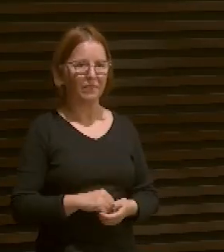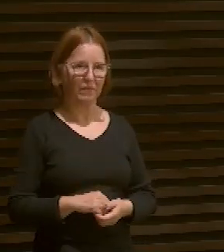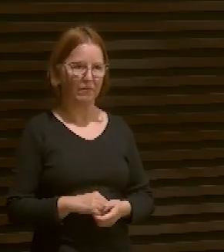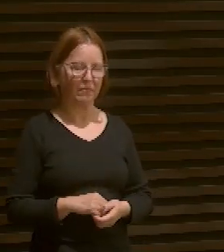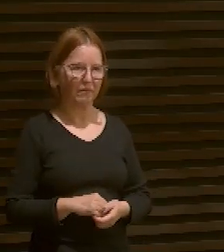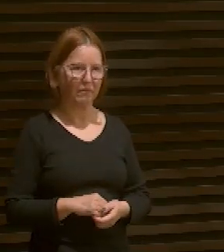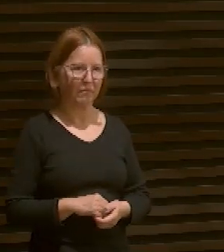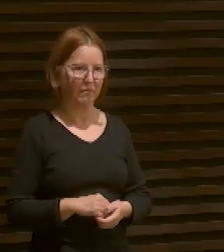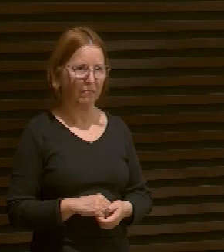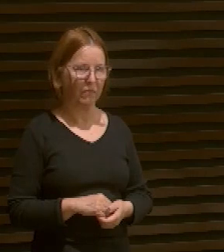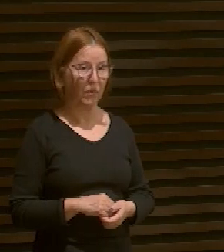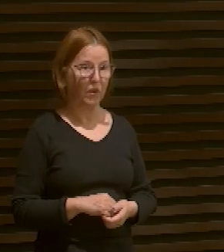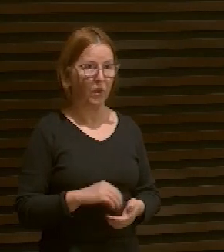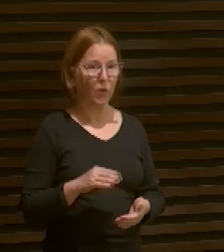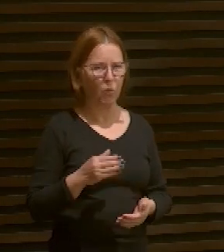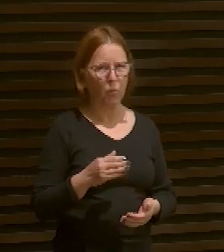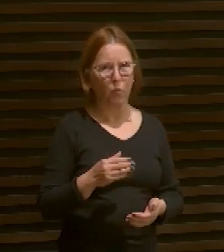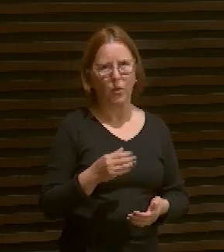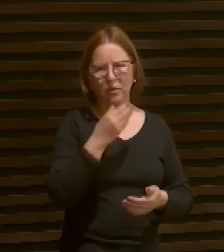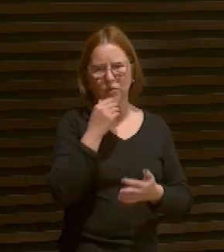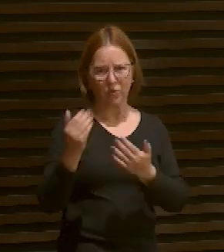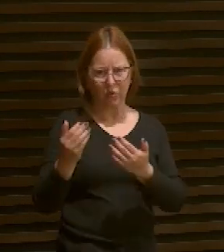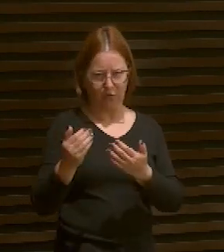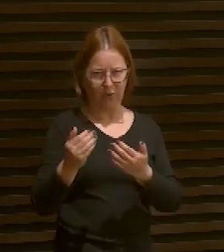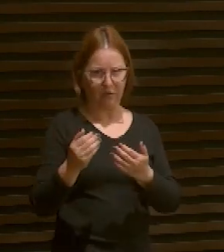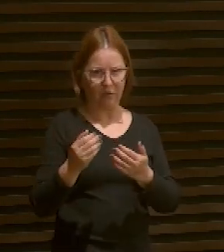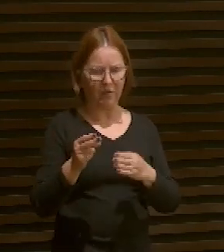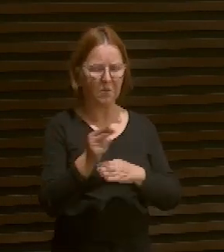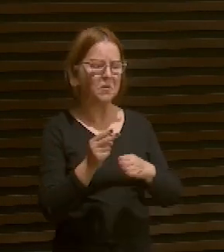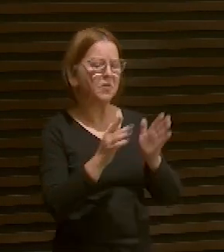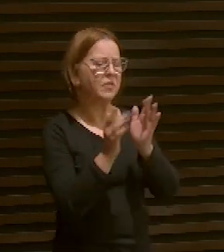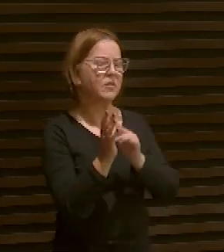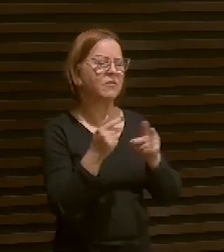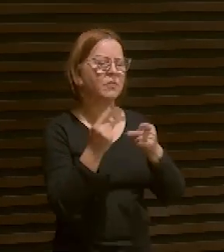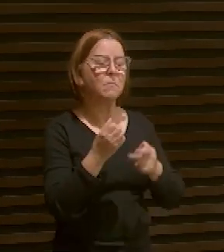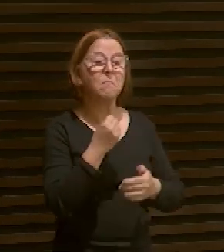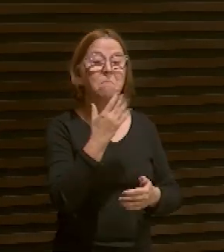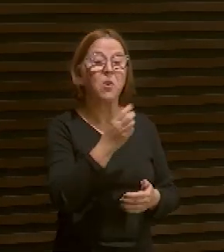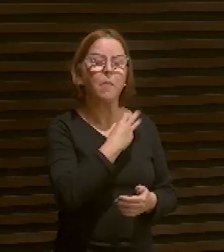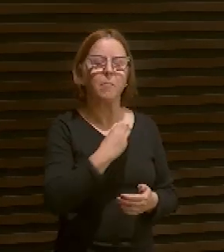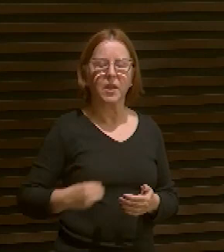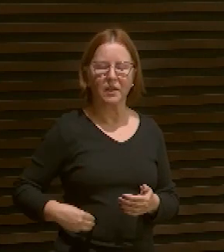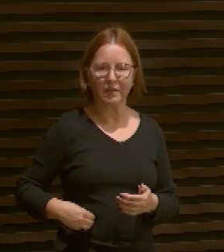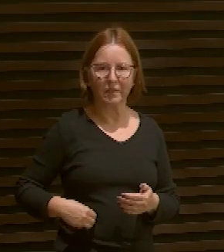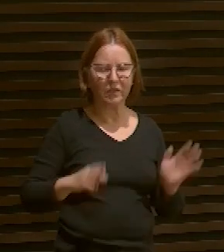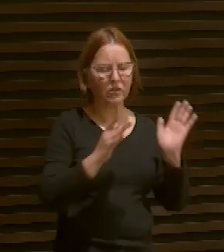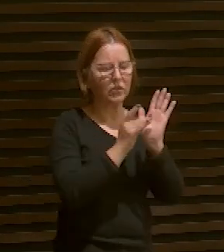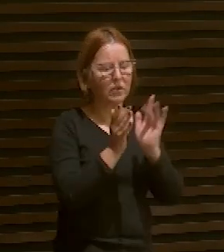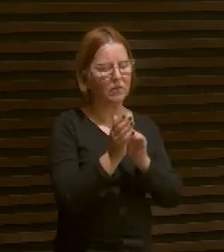Quando o jovem chegou para Jesus e disse assim: bom mestre, Jesus respondeu: por que me chamas bom?